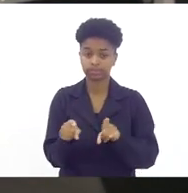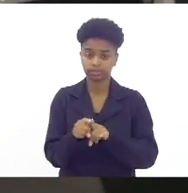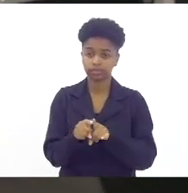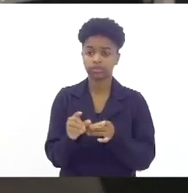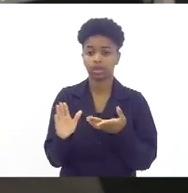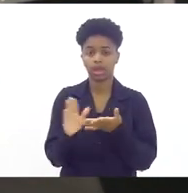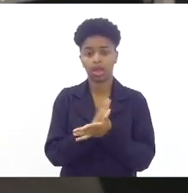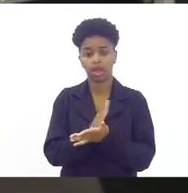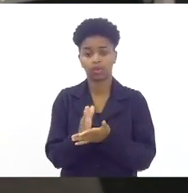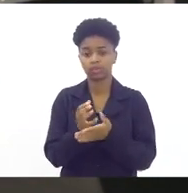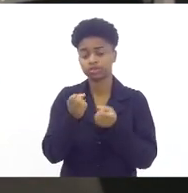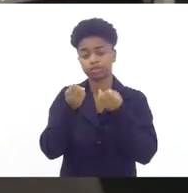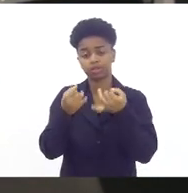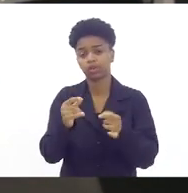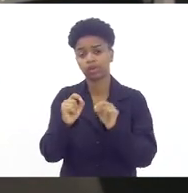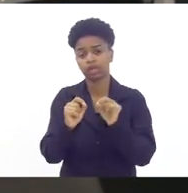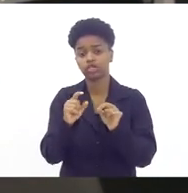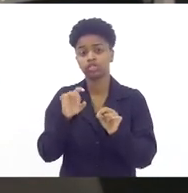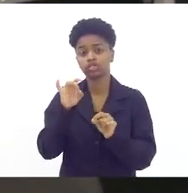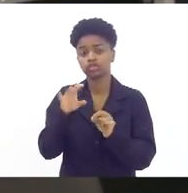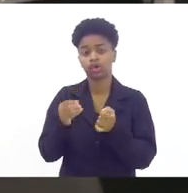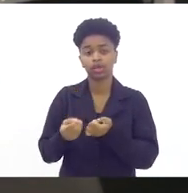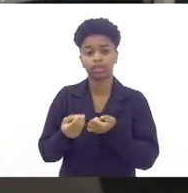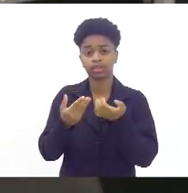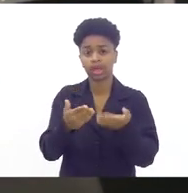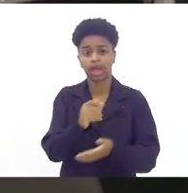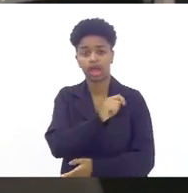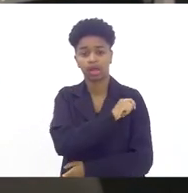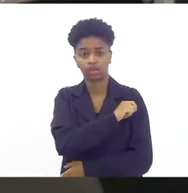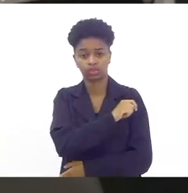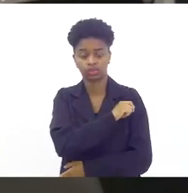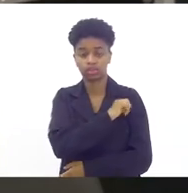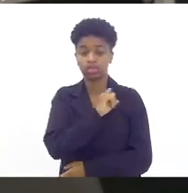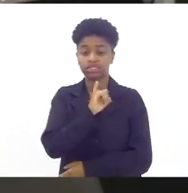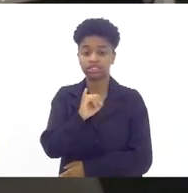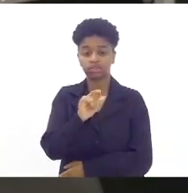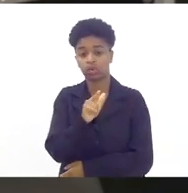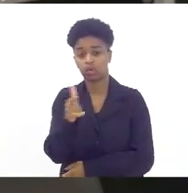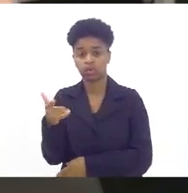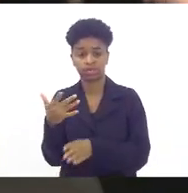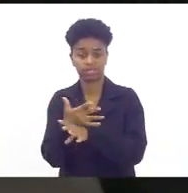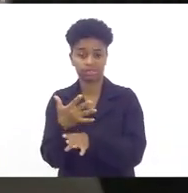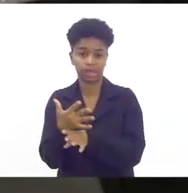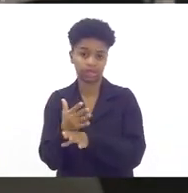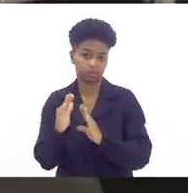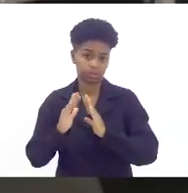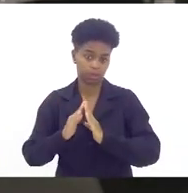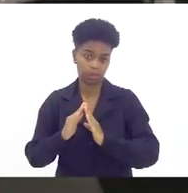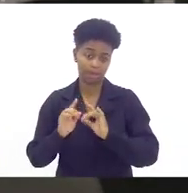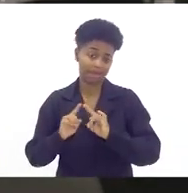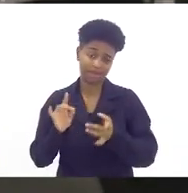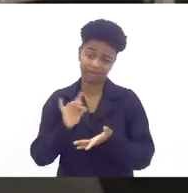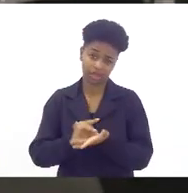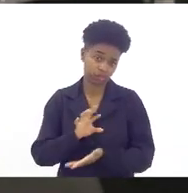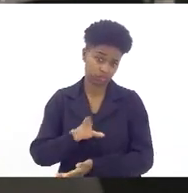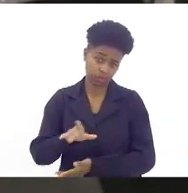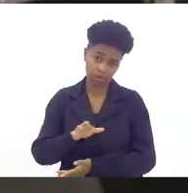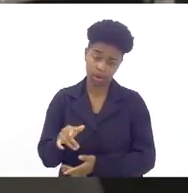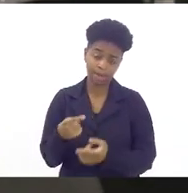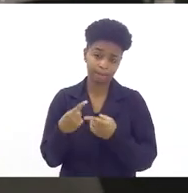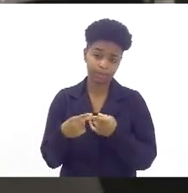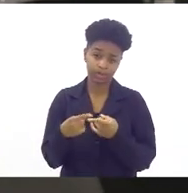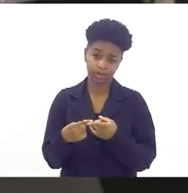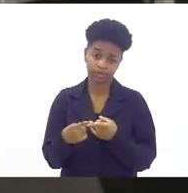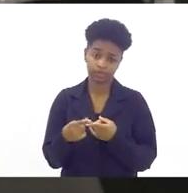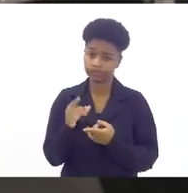justificativas são que é só dado a alunos que sejam de outro município mas não é realidade porque na realidade